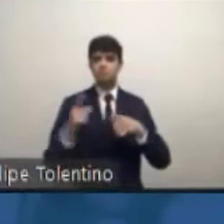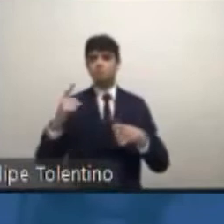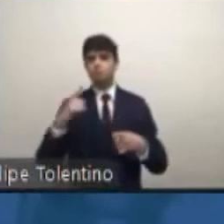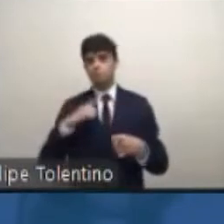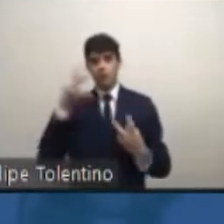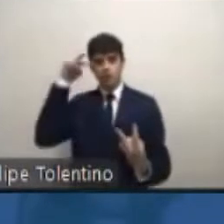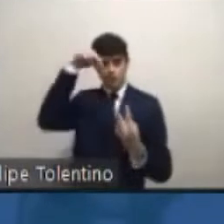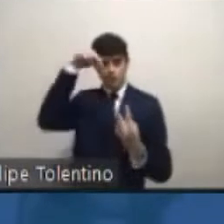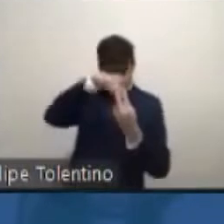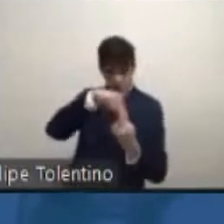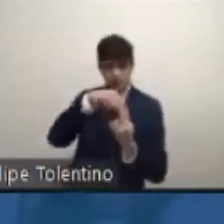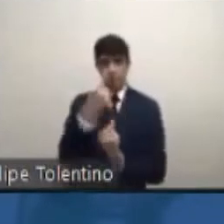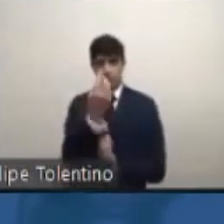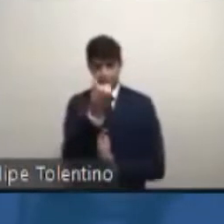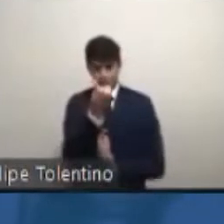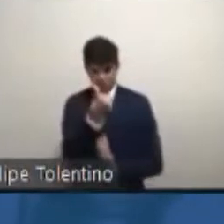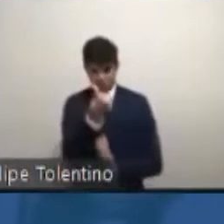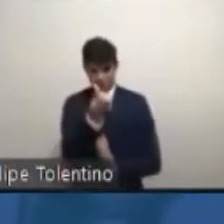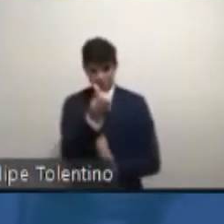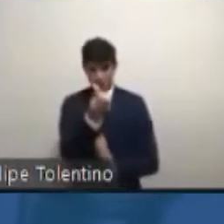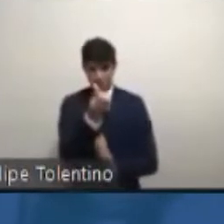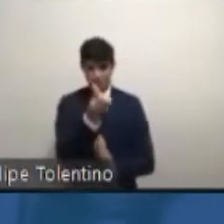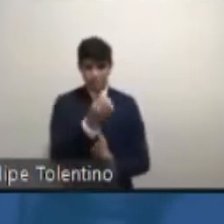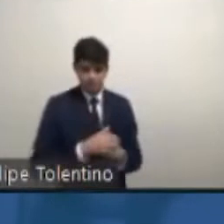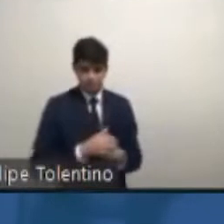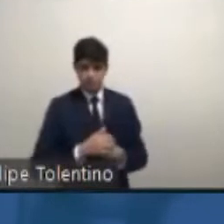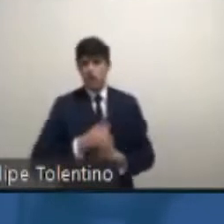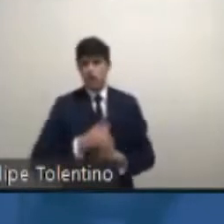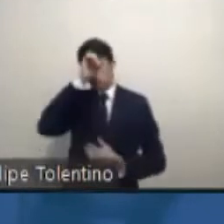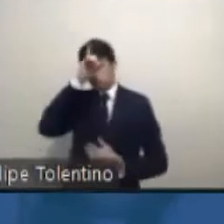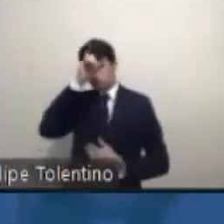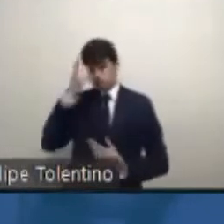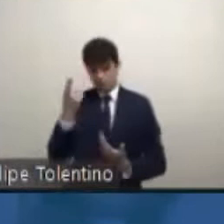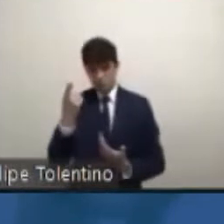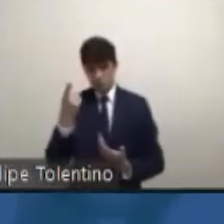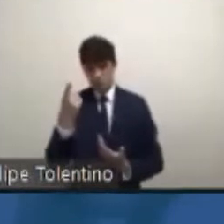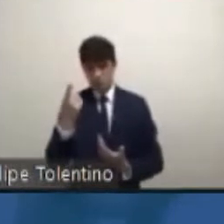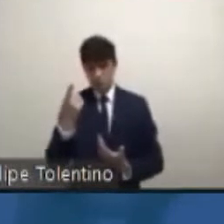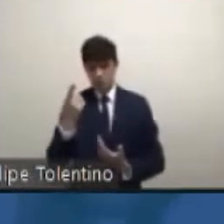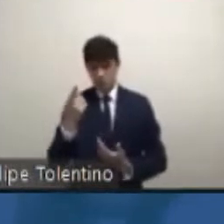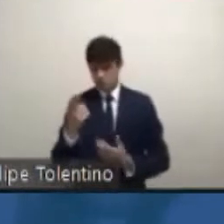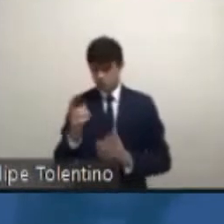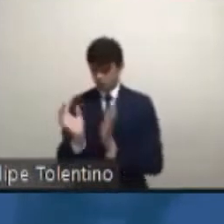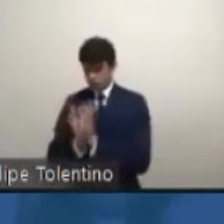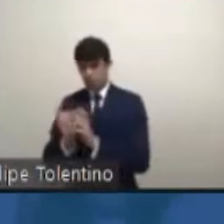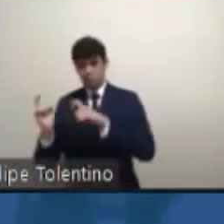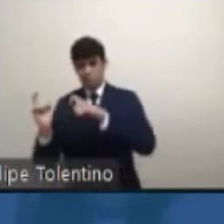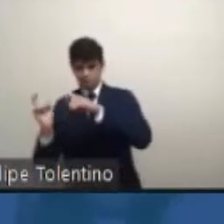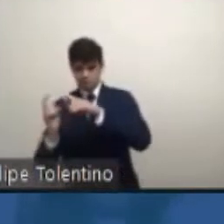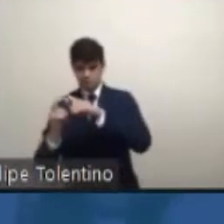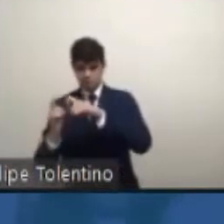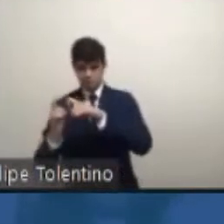diz que nenhuma disposição estatutária de um hospital deve limitar a escolha pelo médico dos meios